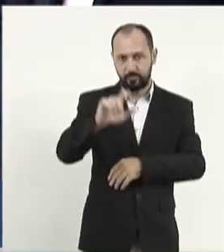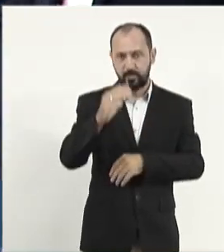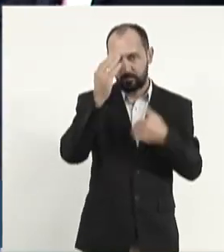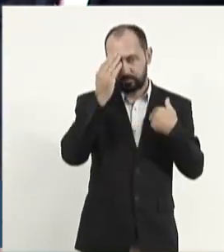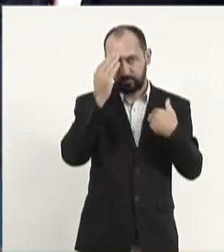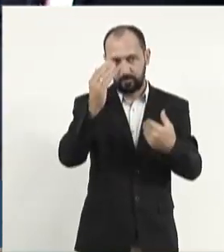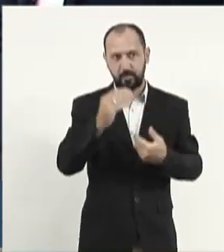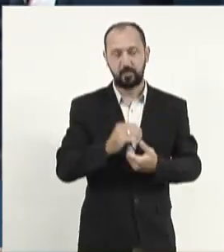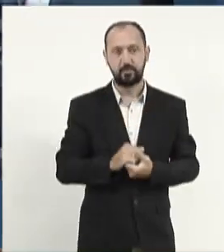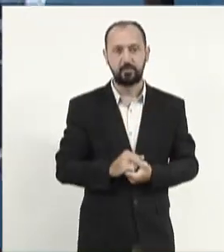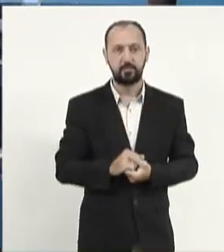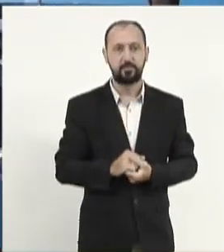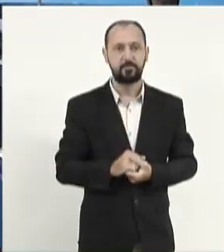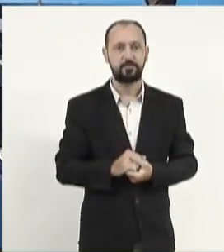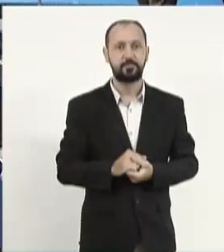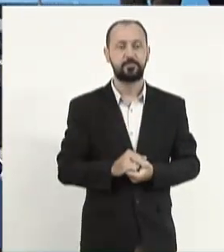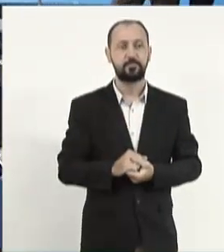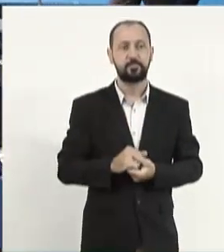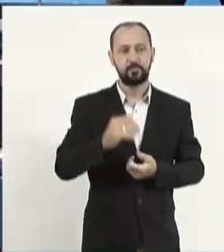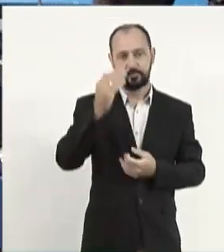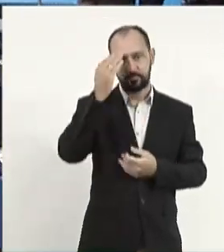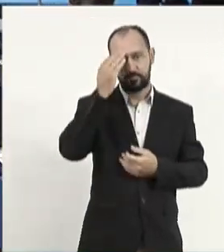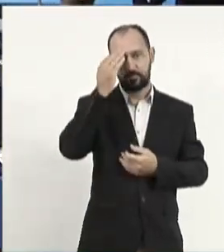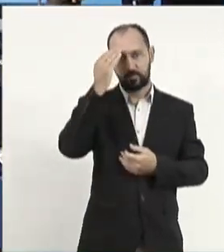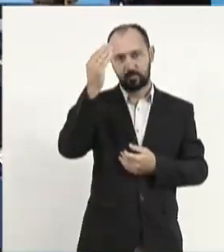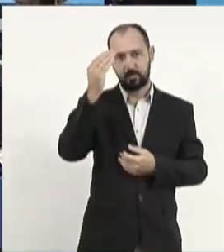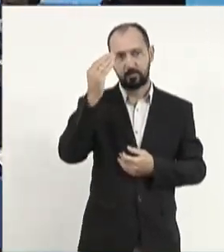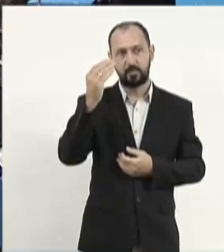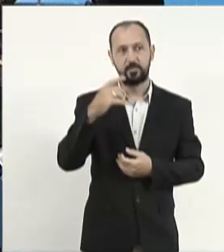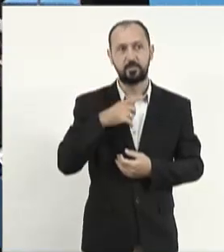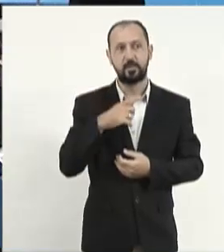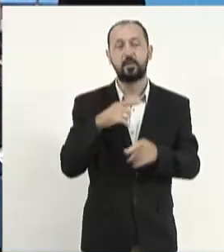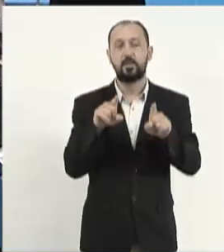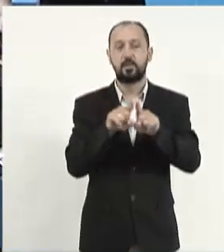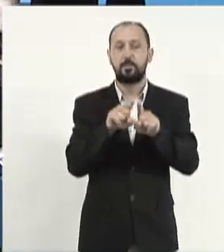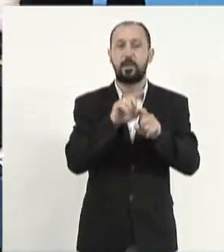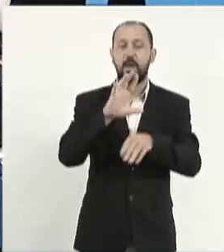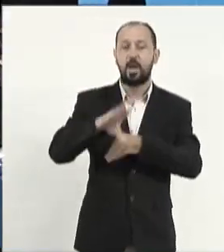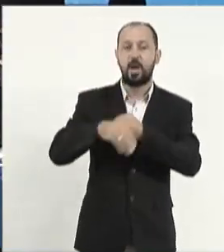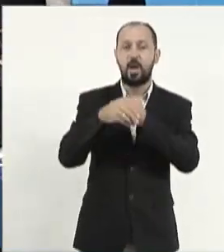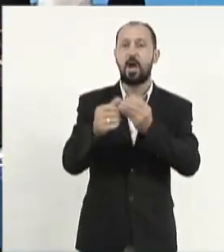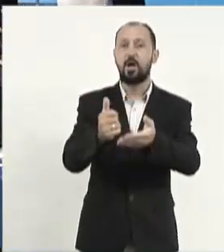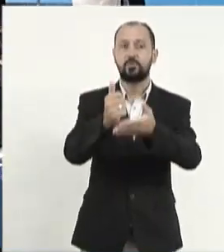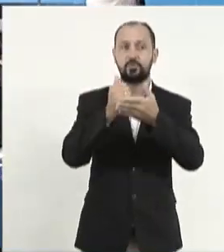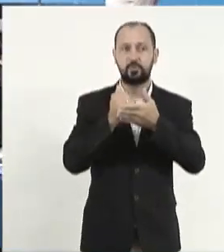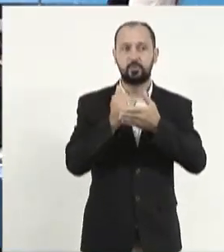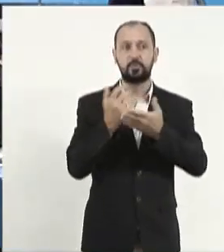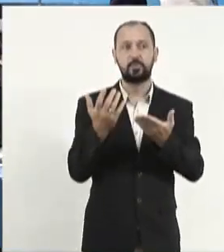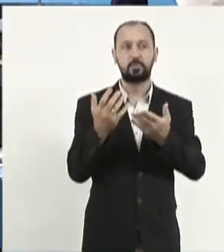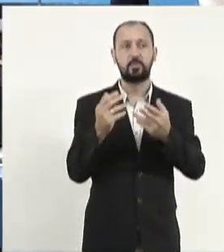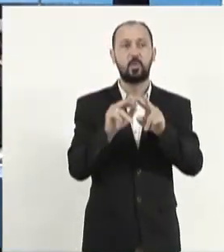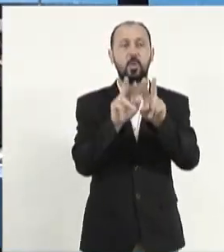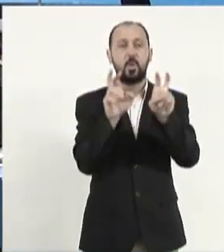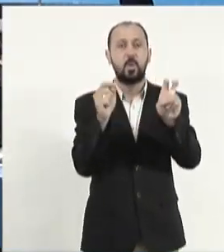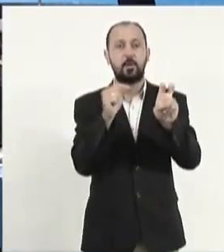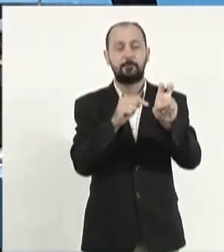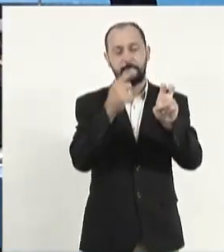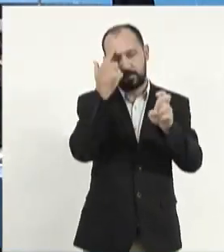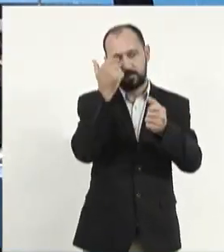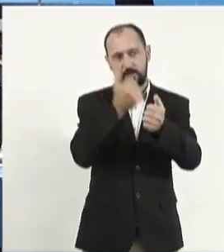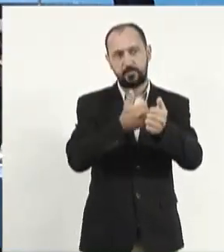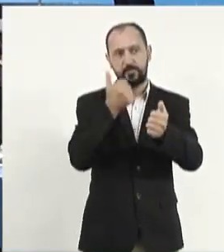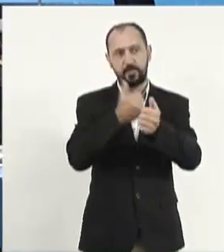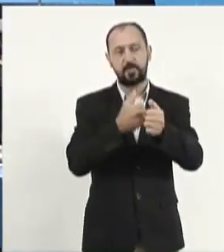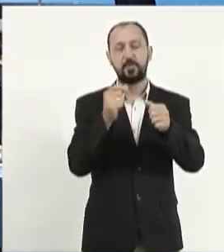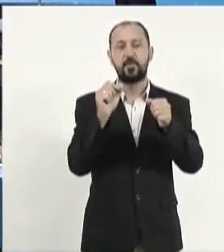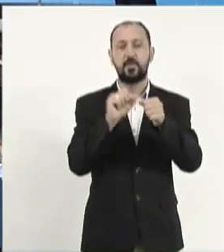Muito obrigado, deputado. Eu agradeço muito a parte de Vossa Excelência, que inclusive contribui bastante com esta reflexão que nós